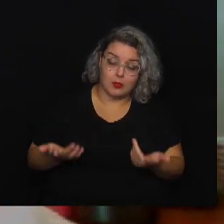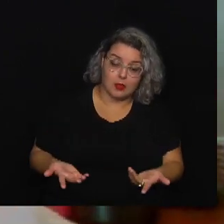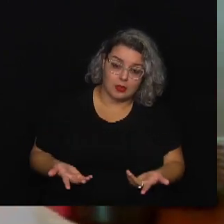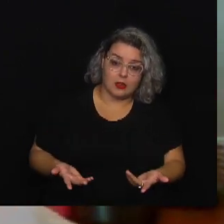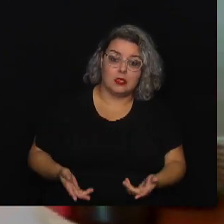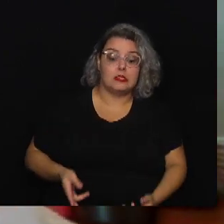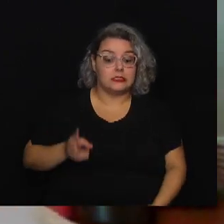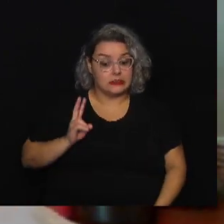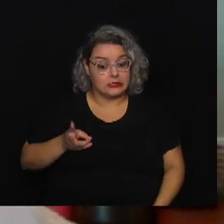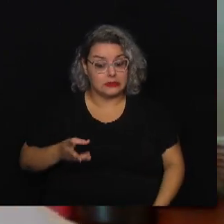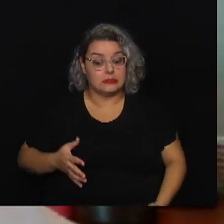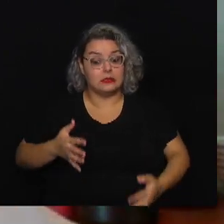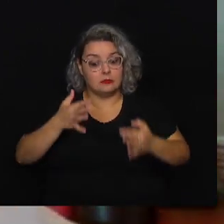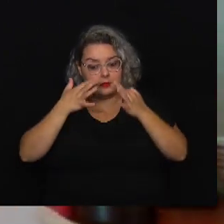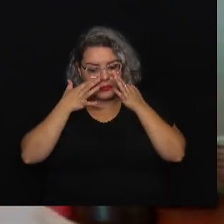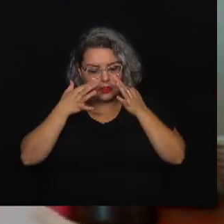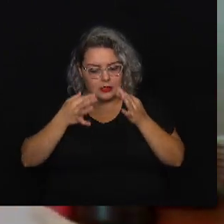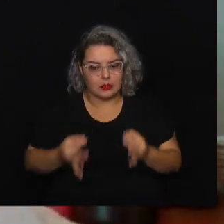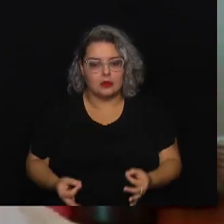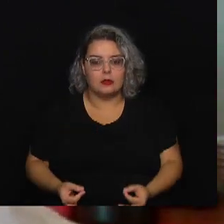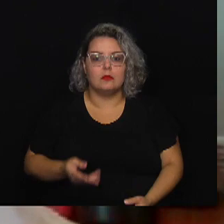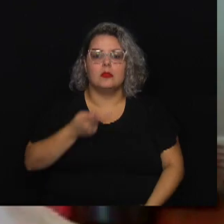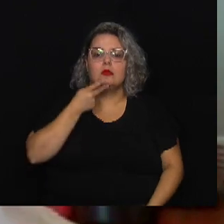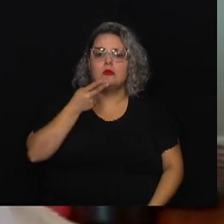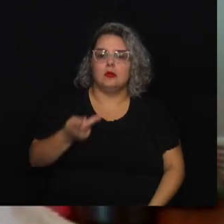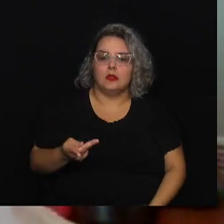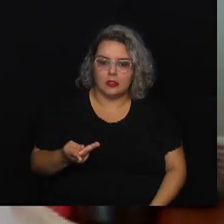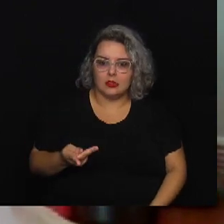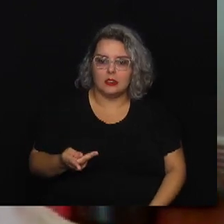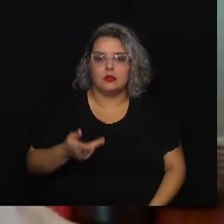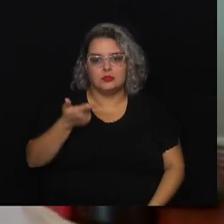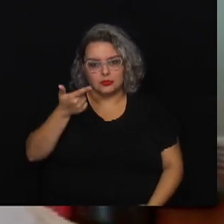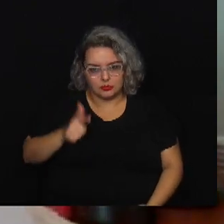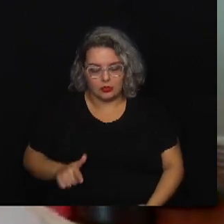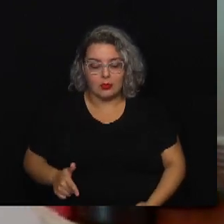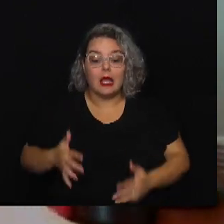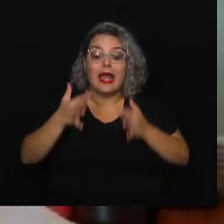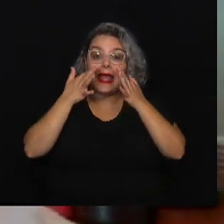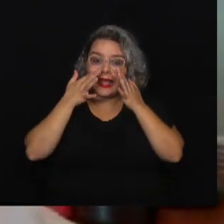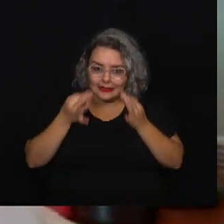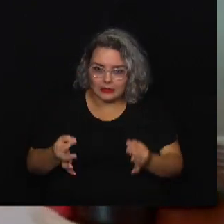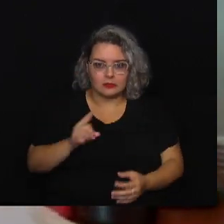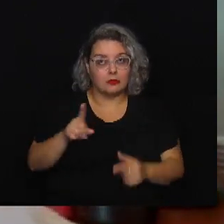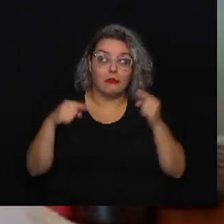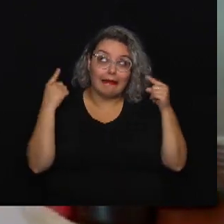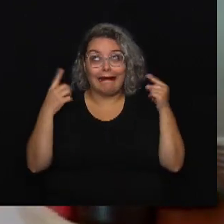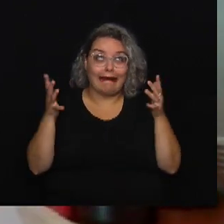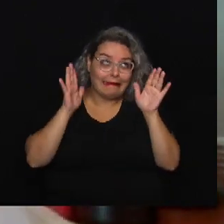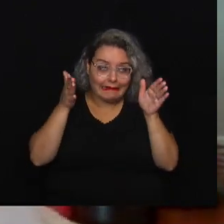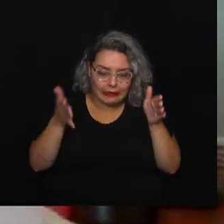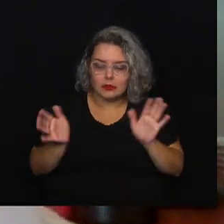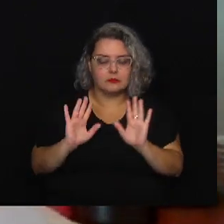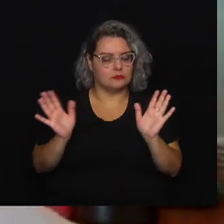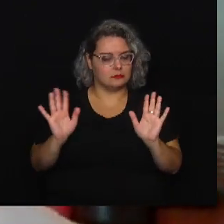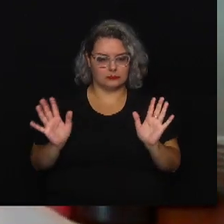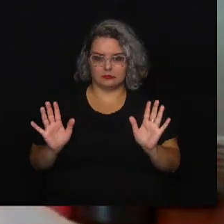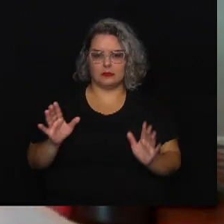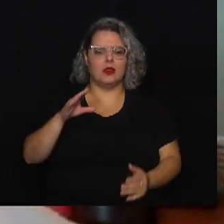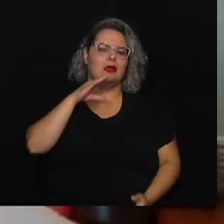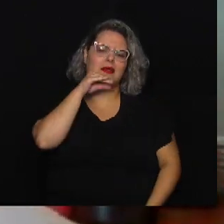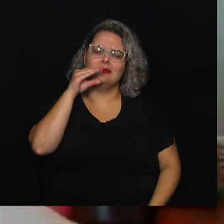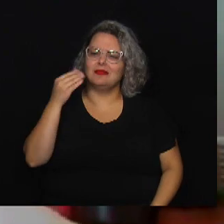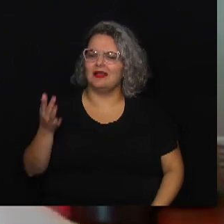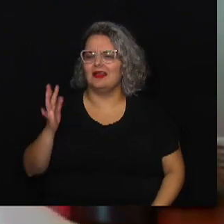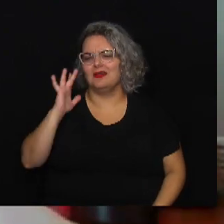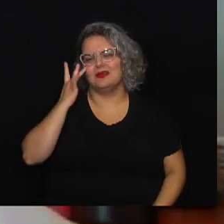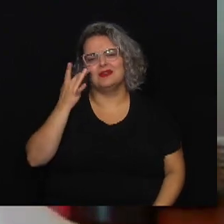ficar atento. Mas eu vou falar de novo, atento, mas não paranoico. Né? Acho que tem toda a adolescência. Acho que os adolescentes